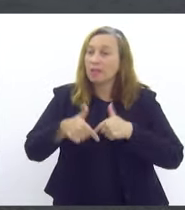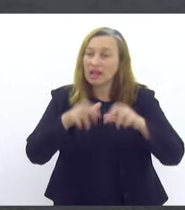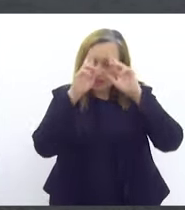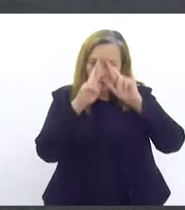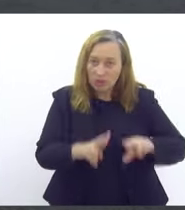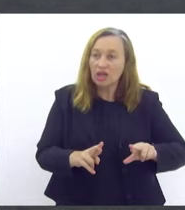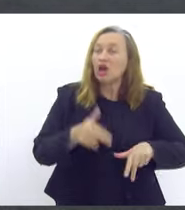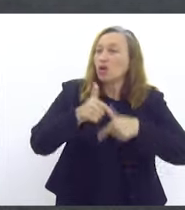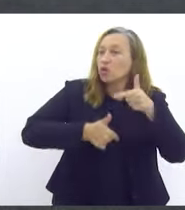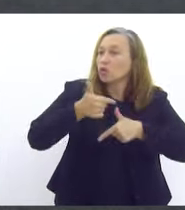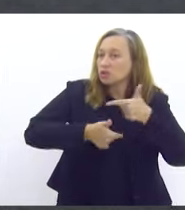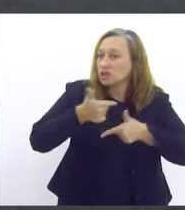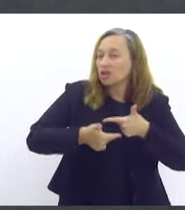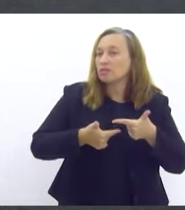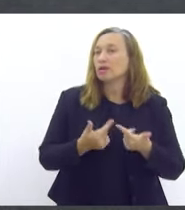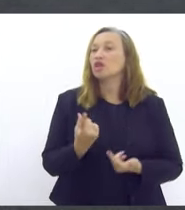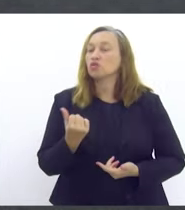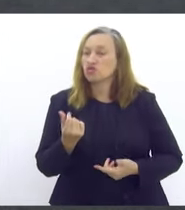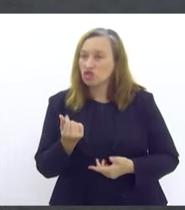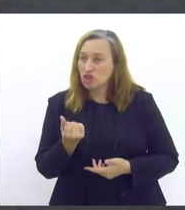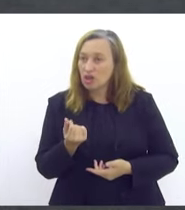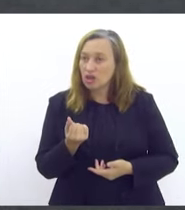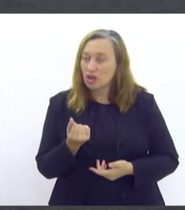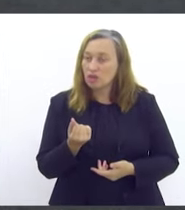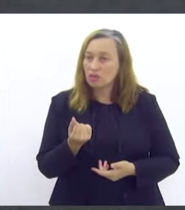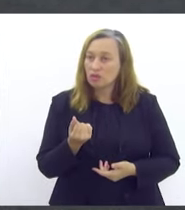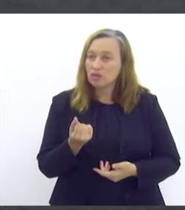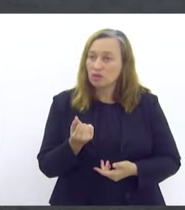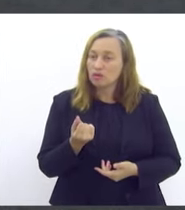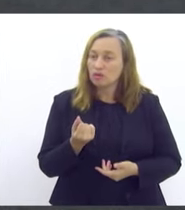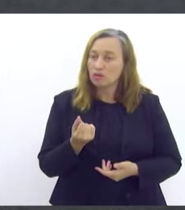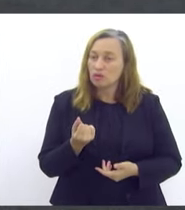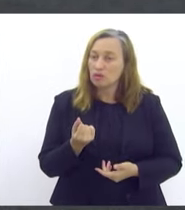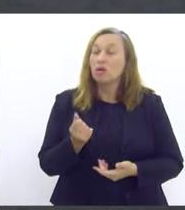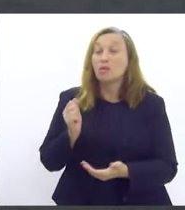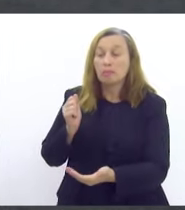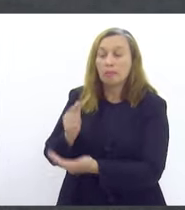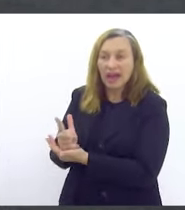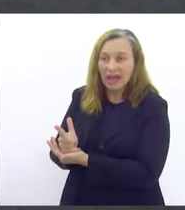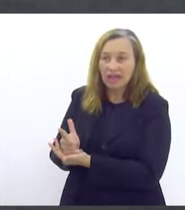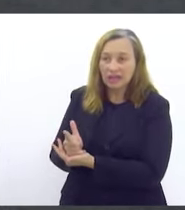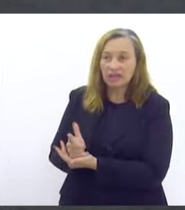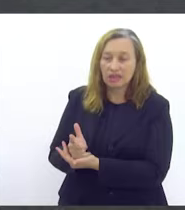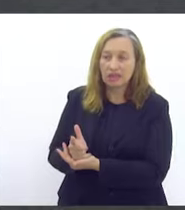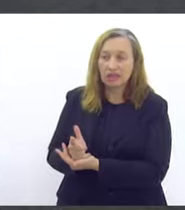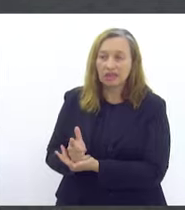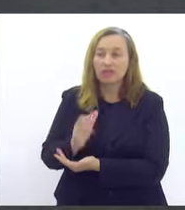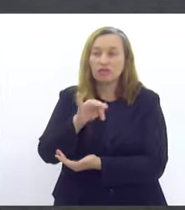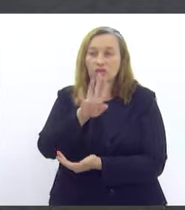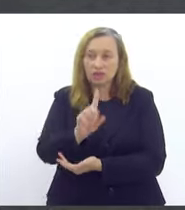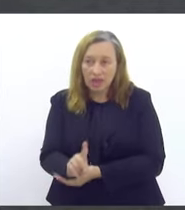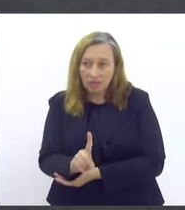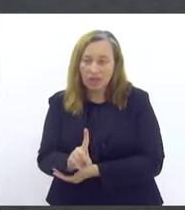nesse momento, para que o dinheiro do Fundeb chegue a quem merece, a quem tem direito, que são os profissionais de educação.